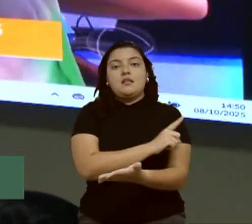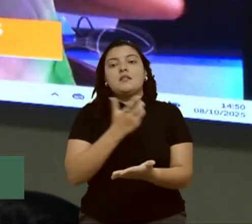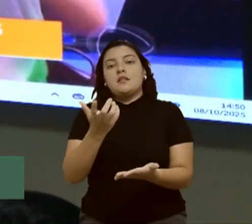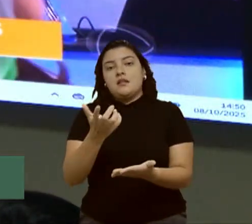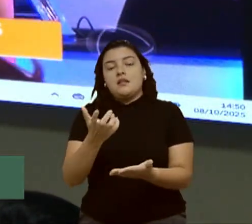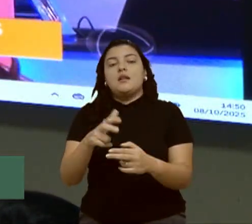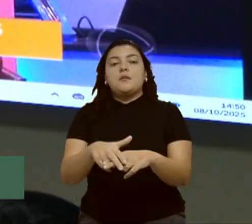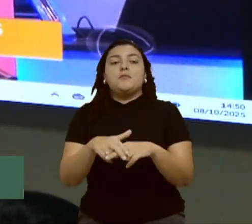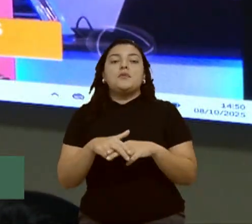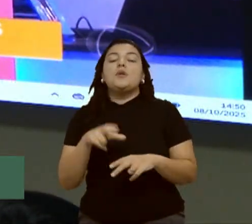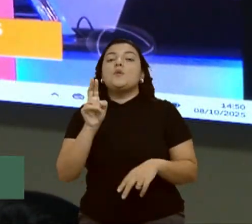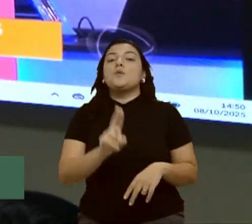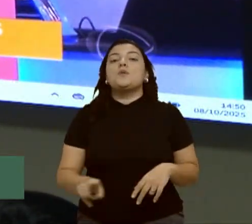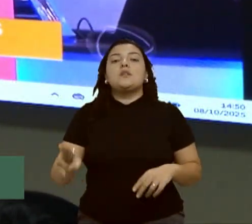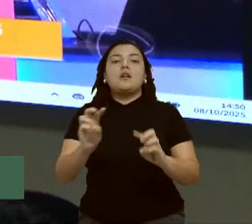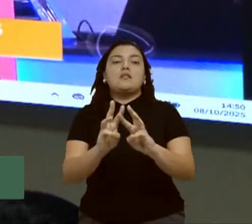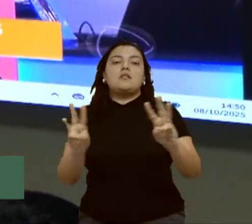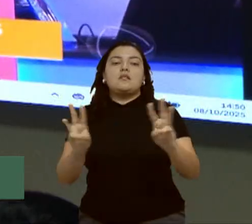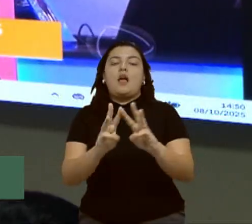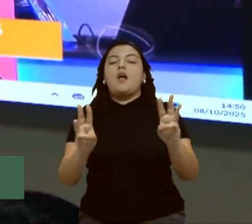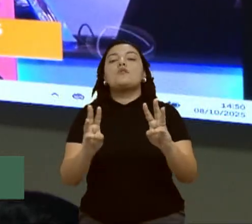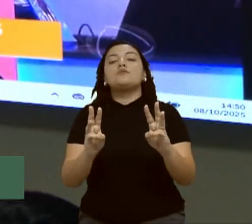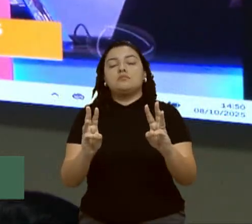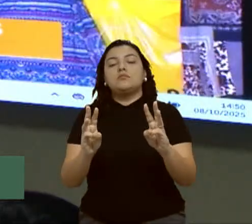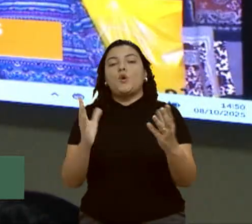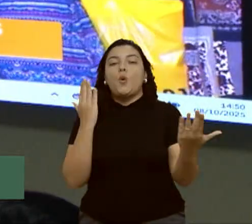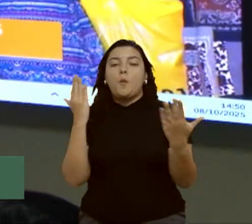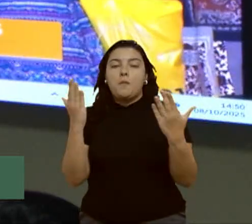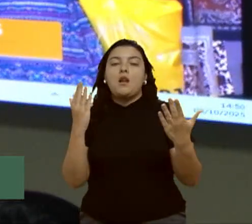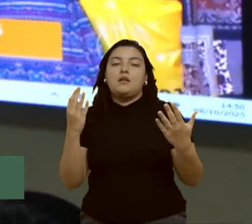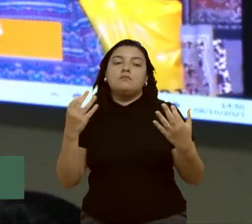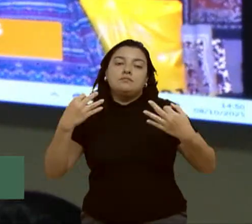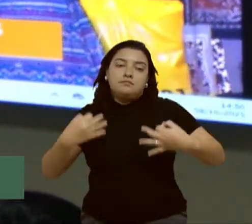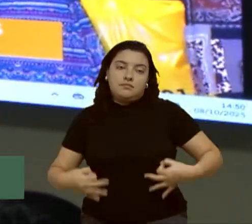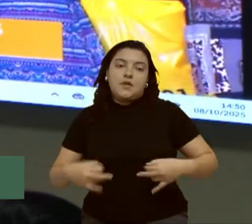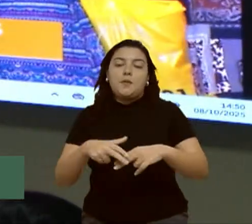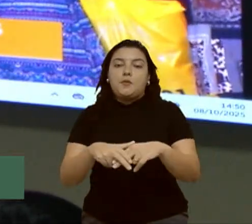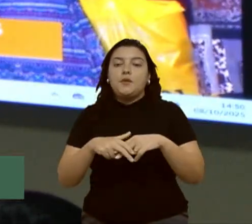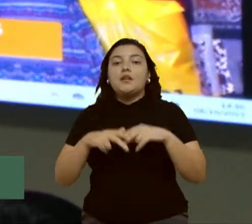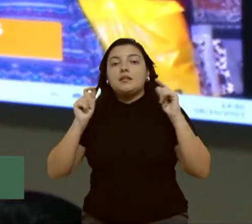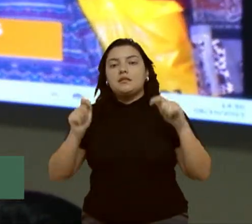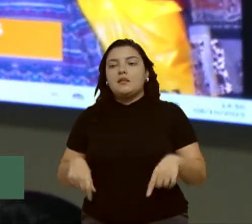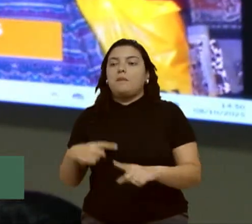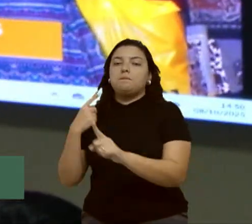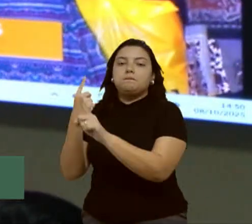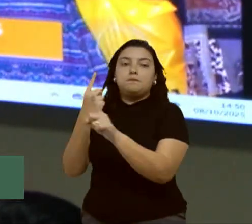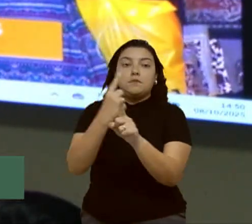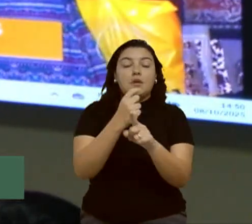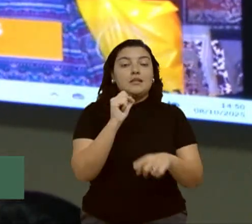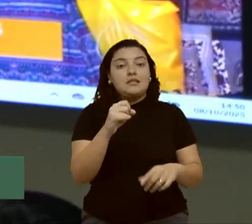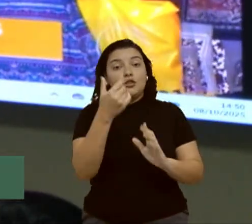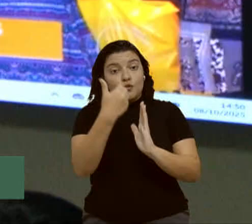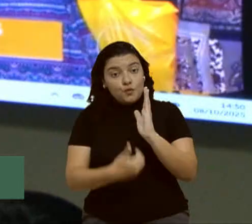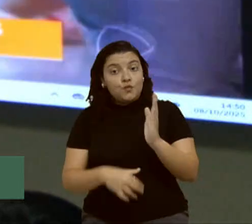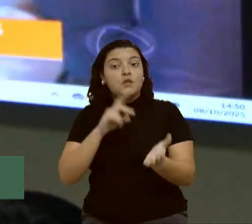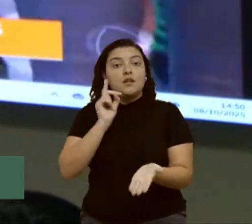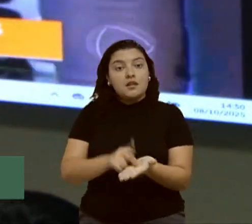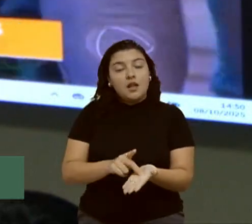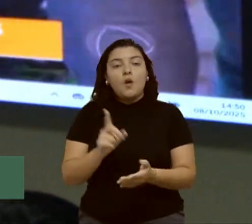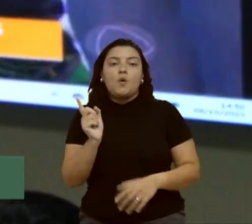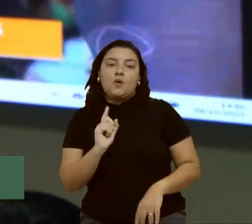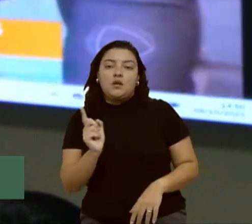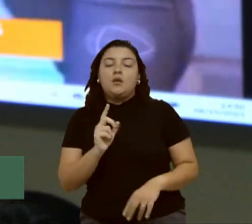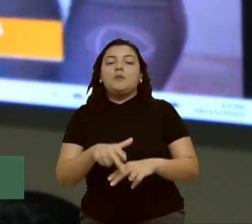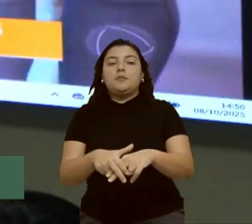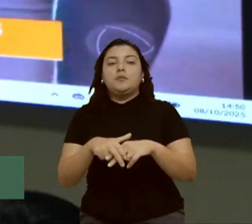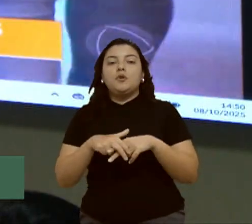antecedência e utilizar sites de comparação de preços. Assim, é possível identificar se o desconto é real. A gente já